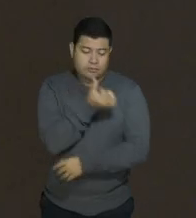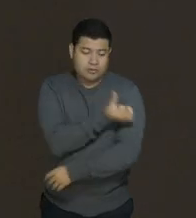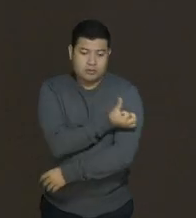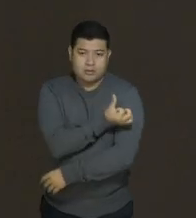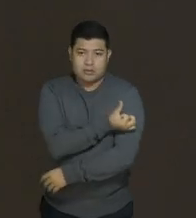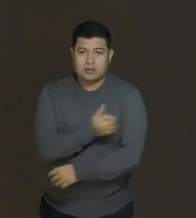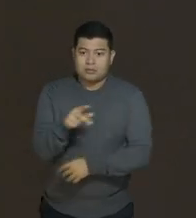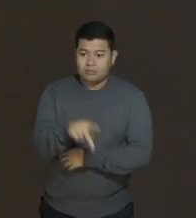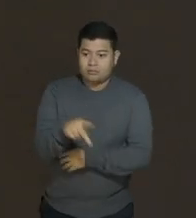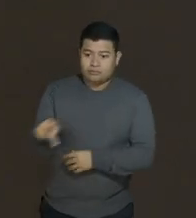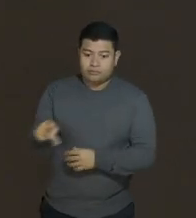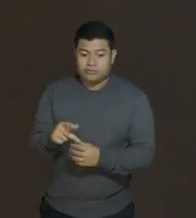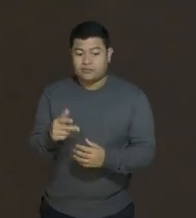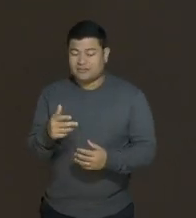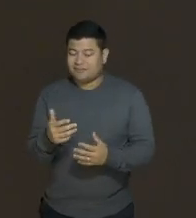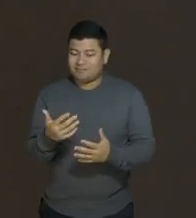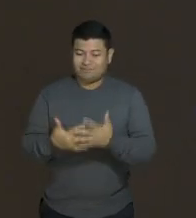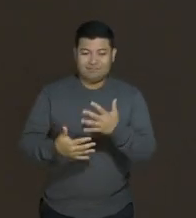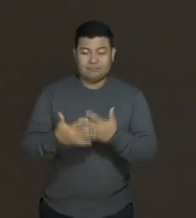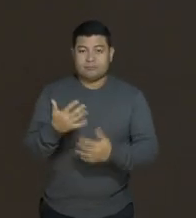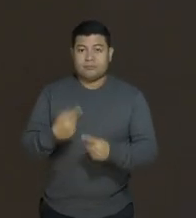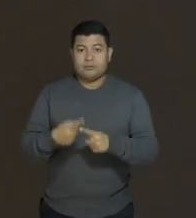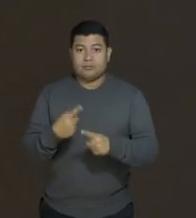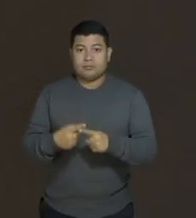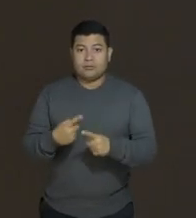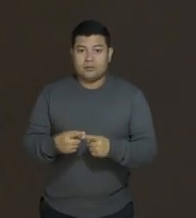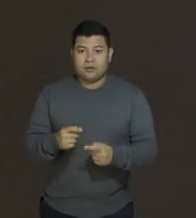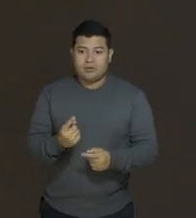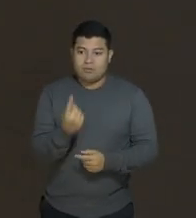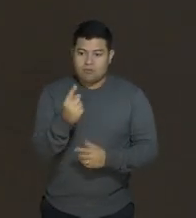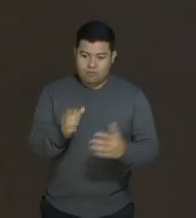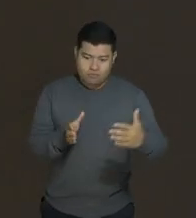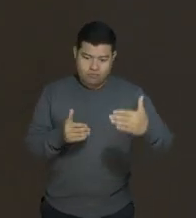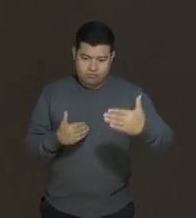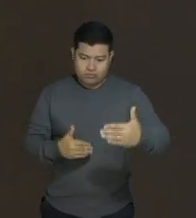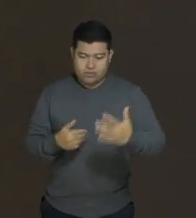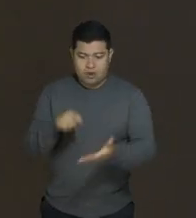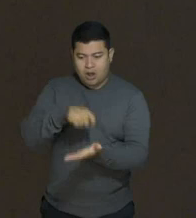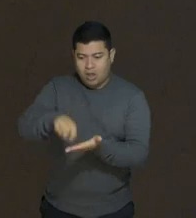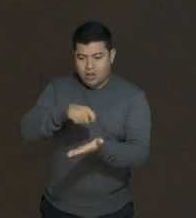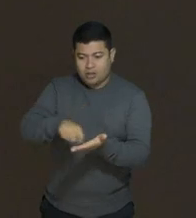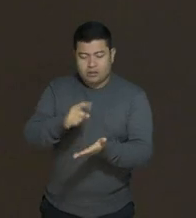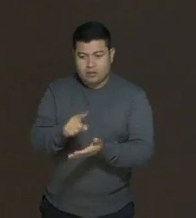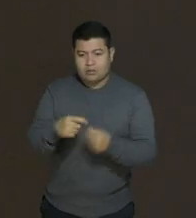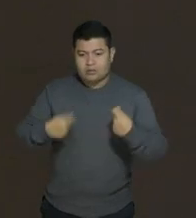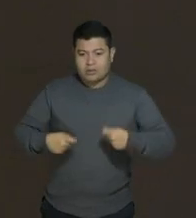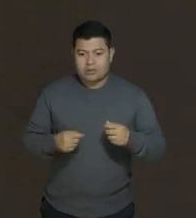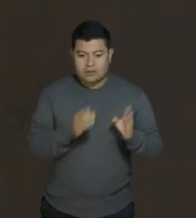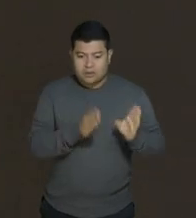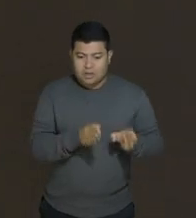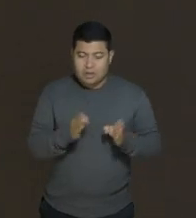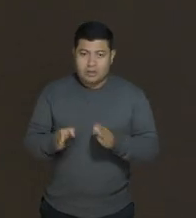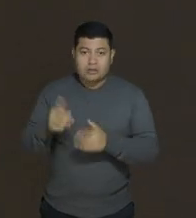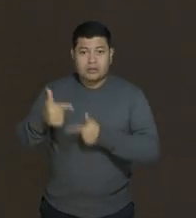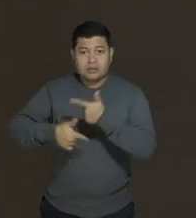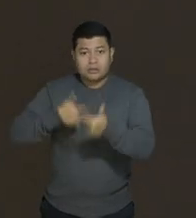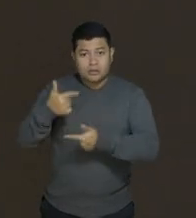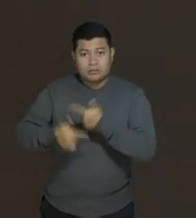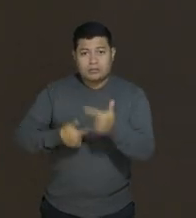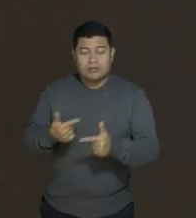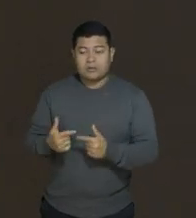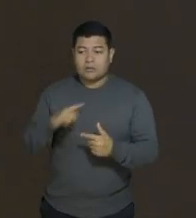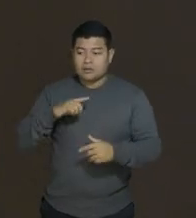professores, e se perdem. Porque não é mais um caderno único, tem que se organizar, tem trabalho, tem provas de